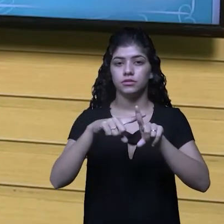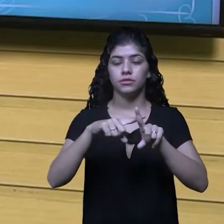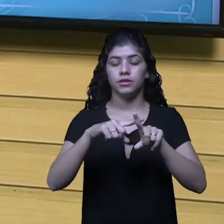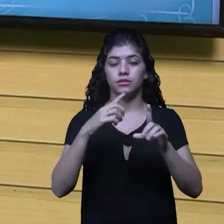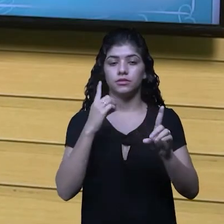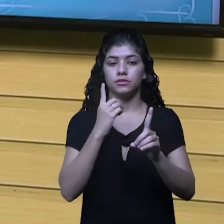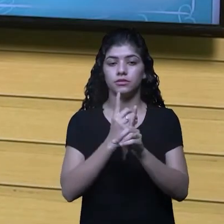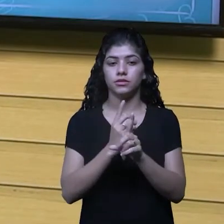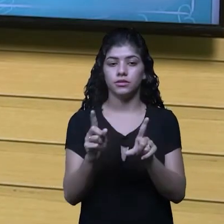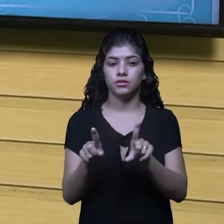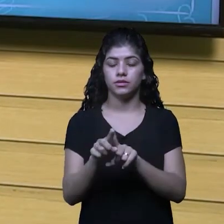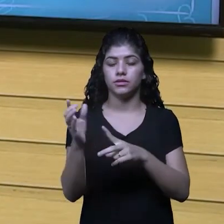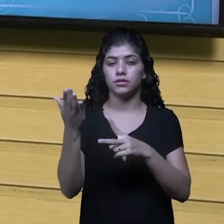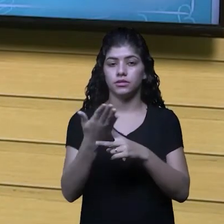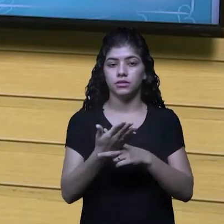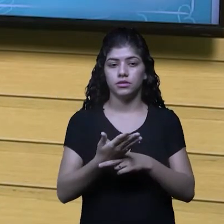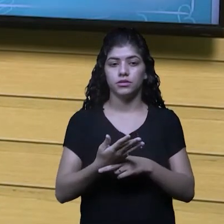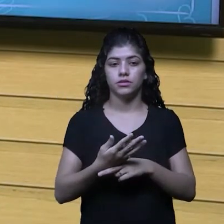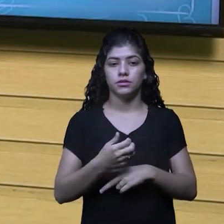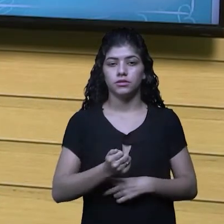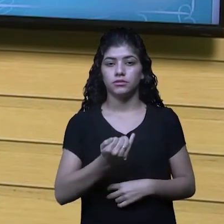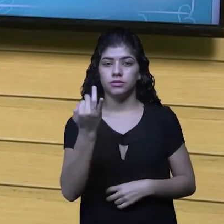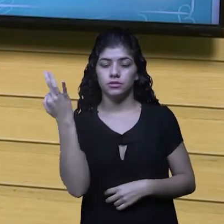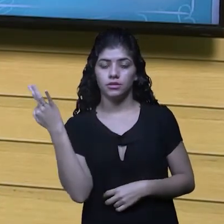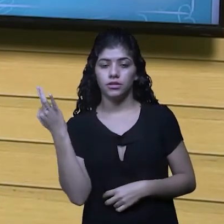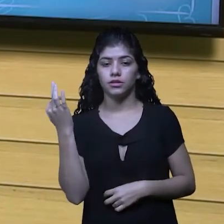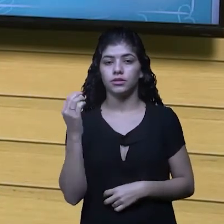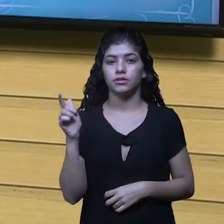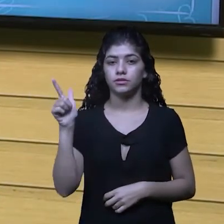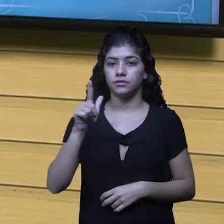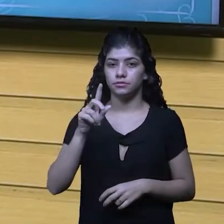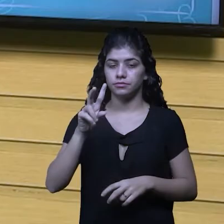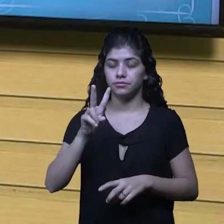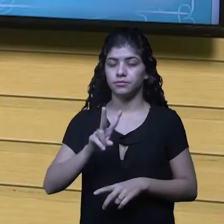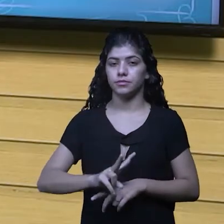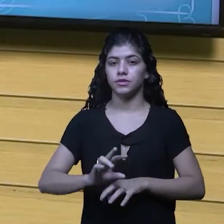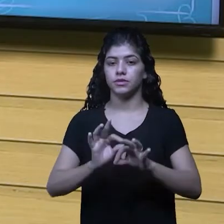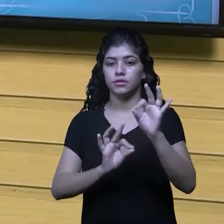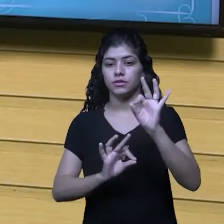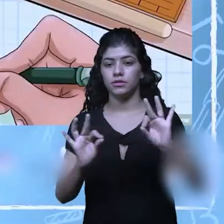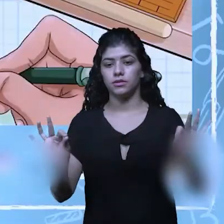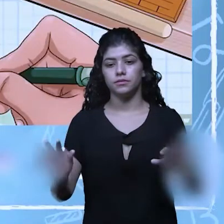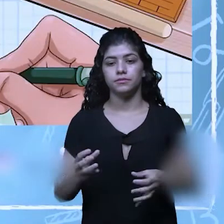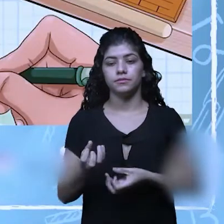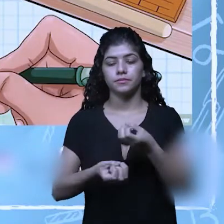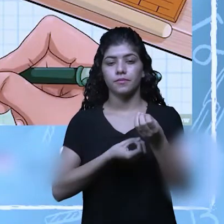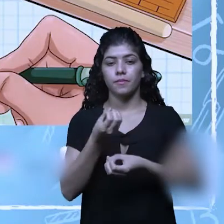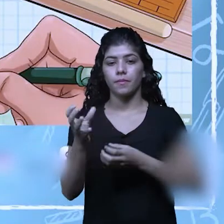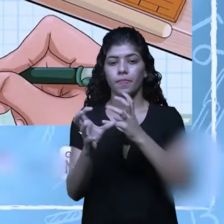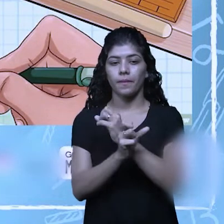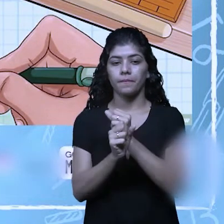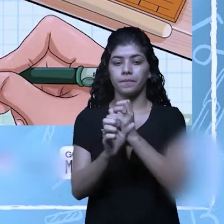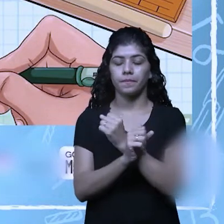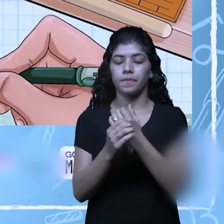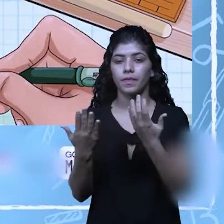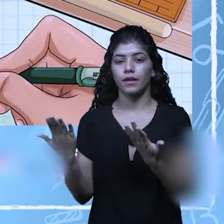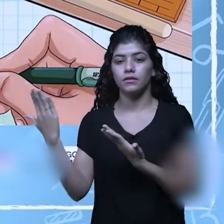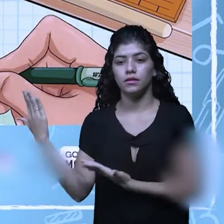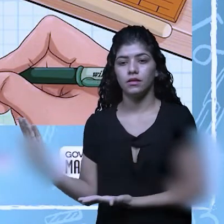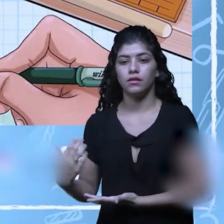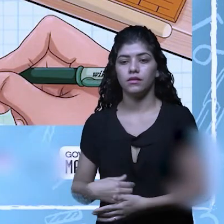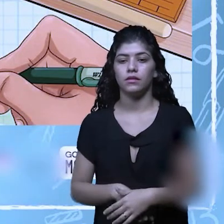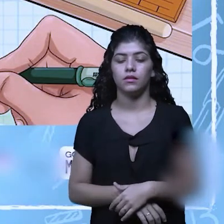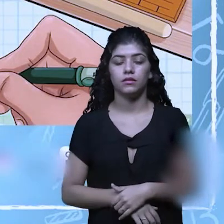os valores encontrados e dividir pela quantidade de vezes que você mediu. Como calcular a